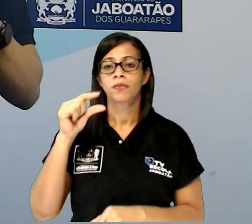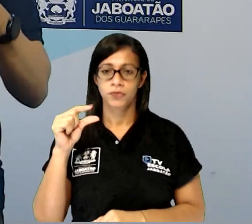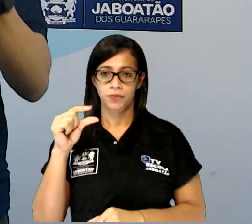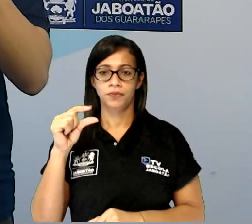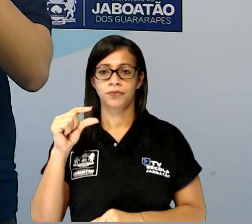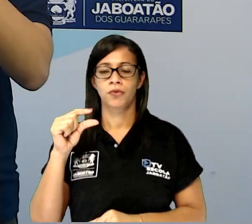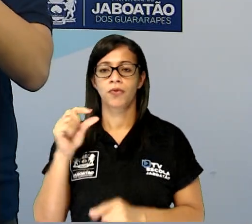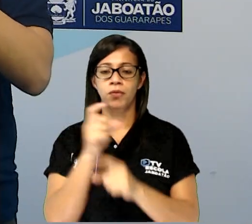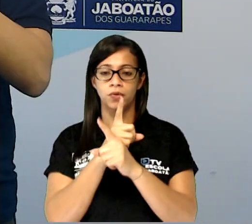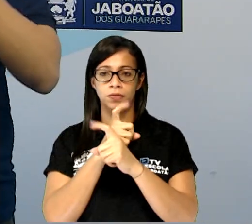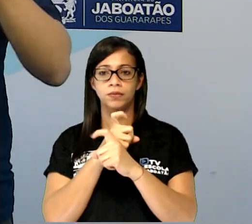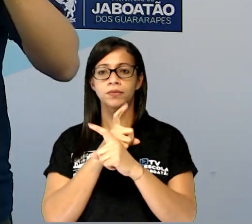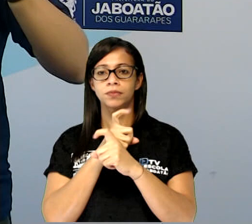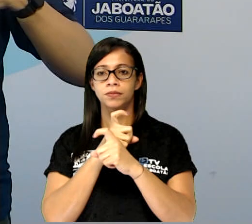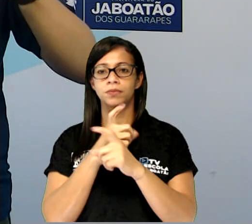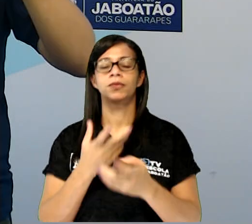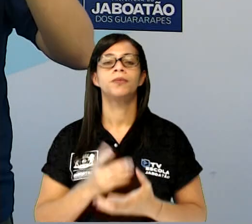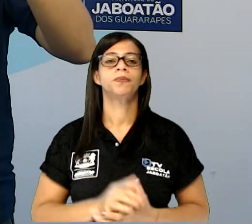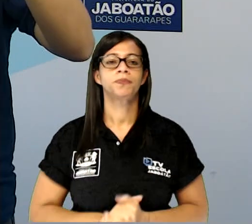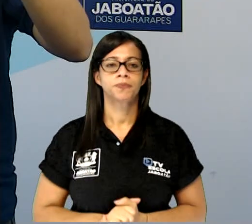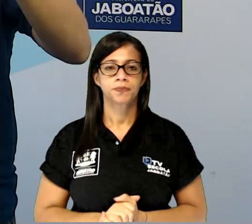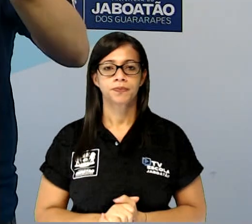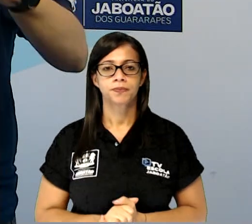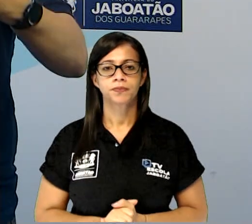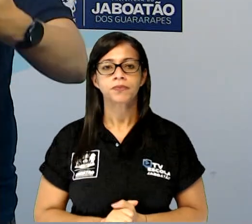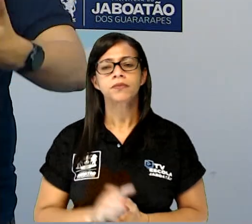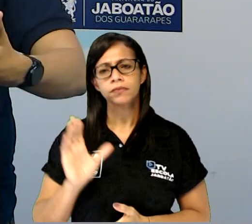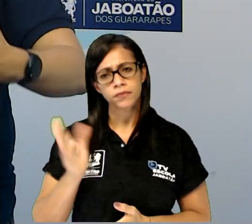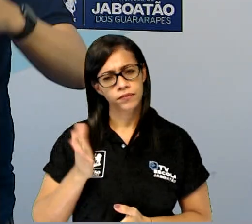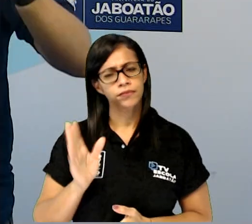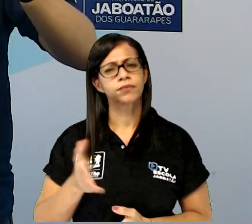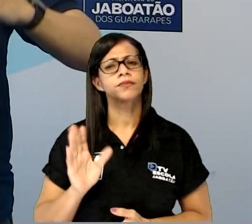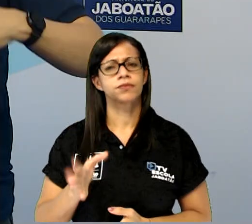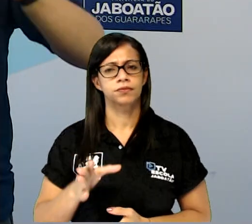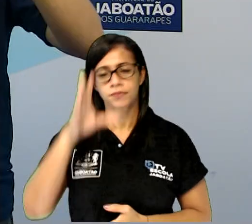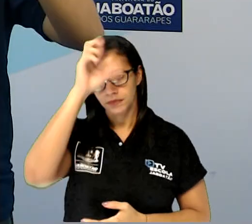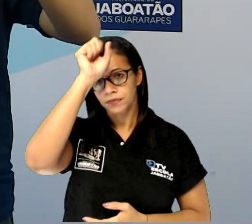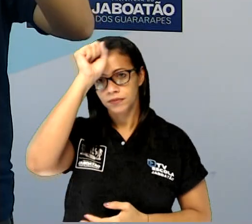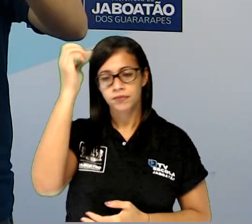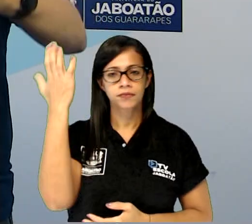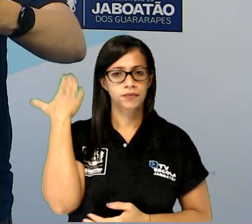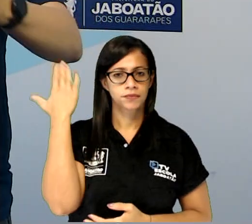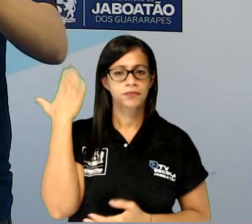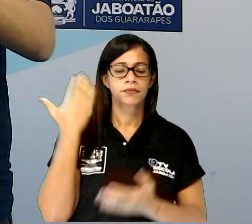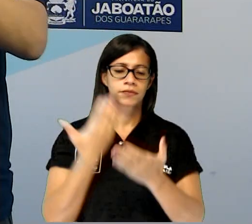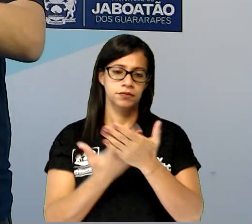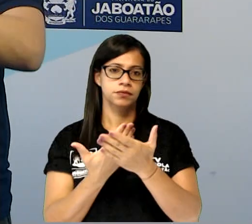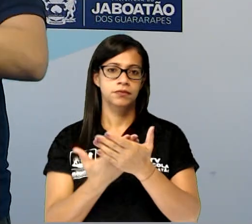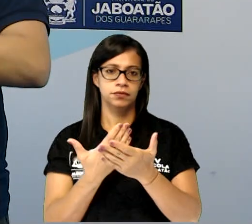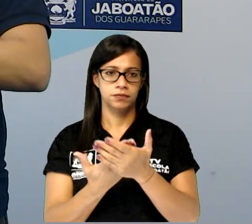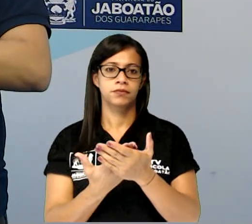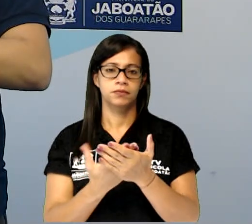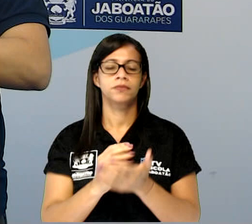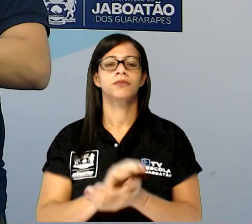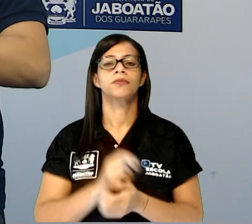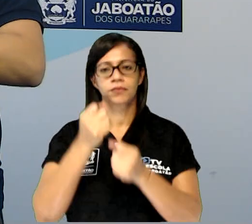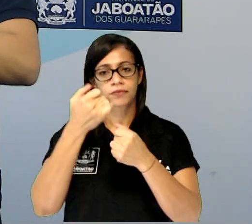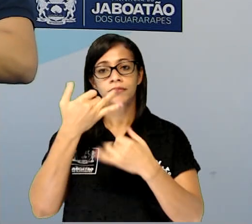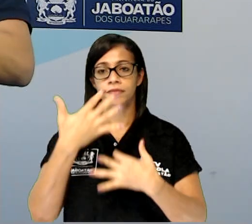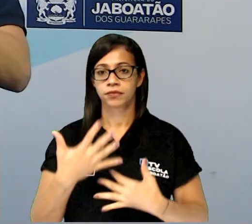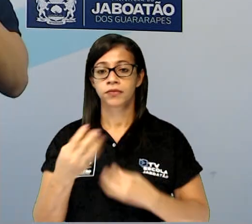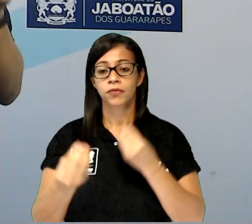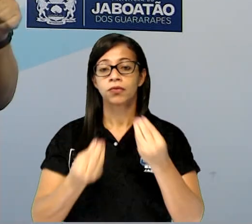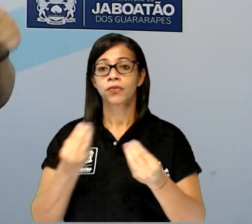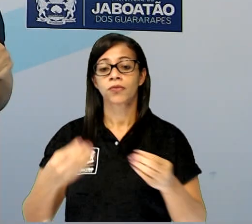lembrar, nas aulas anteriores, que a gente viu um pouco do conceito do que é fascismo e como ele chegou ao poder lá na Itália. Então,